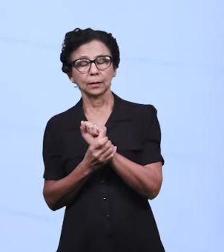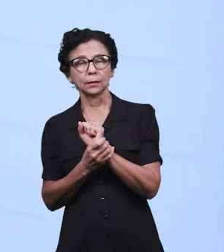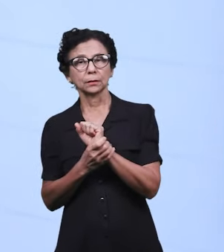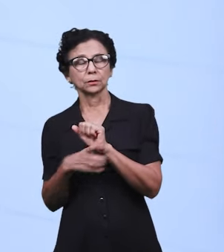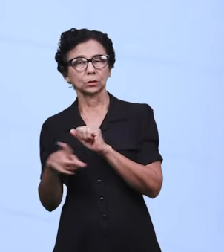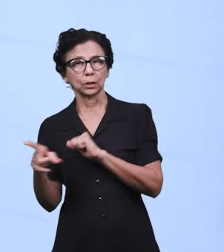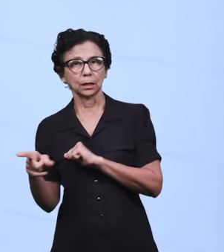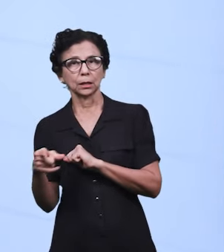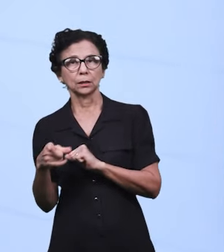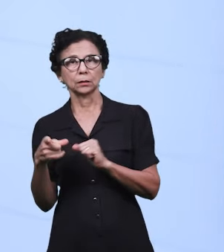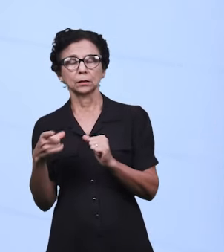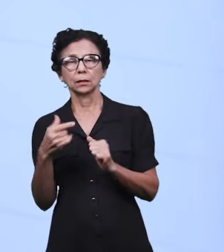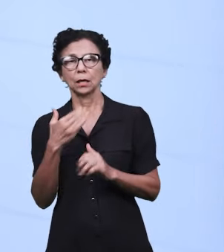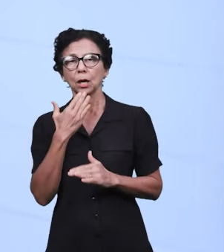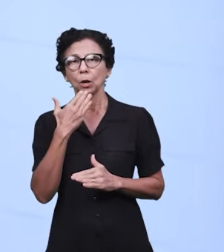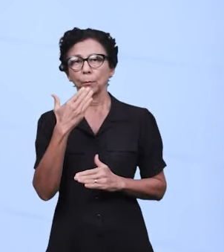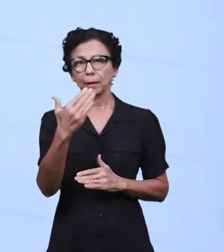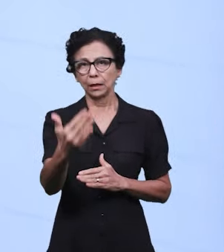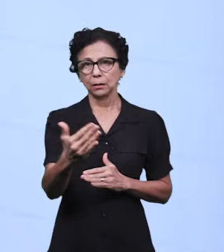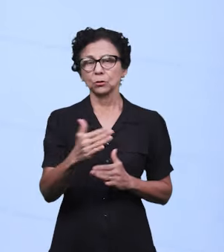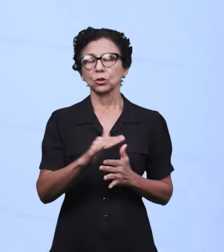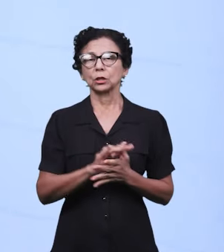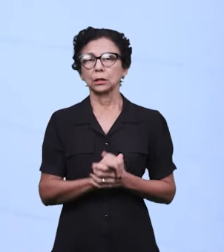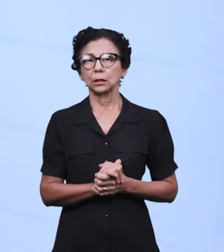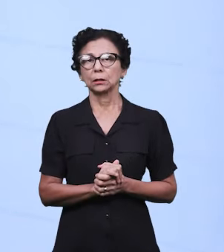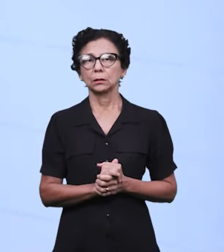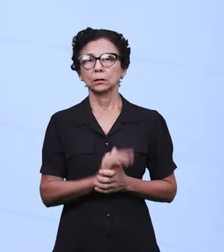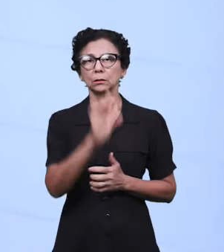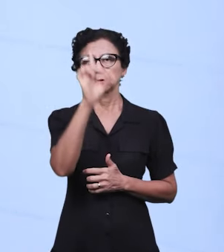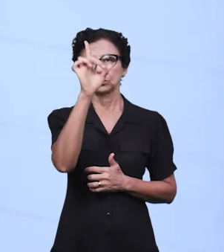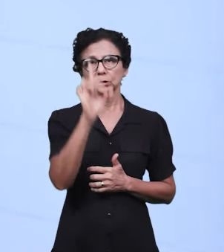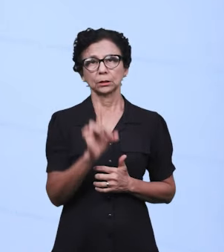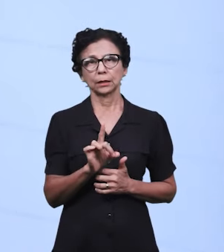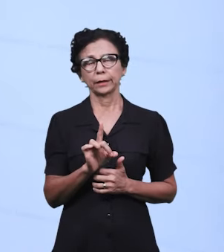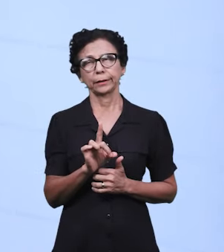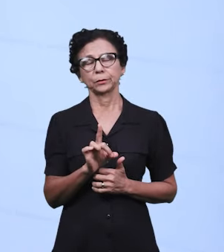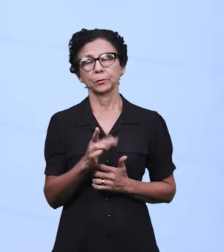de uma liminar, buscar esse seu direito, seja